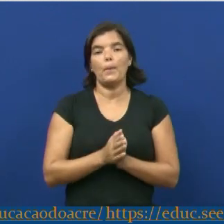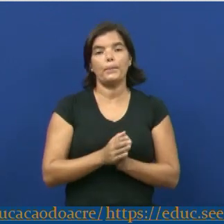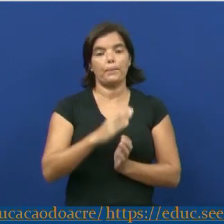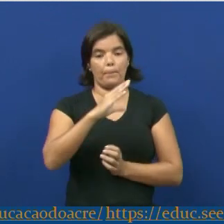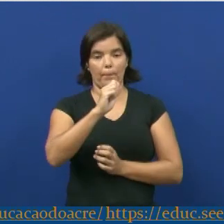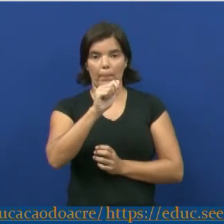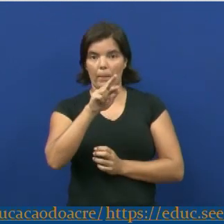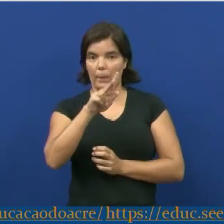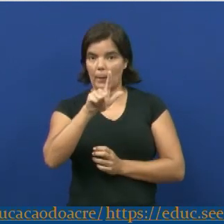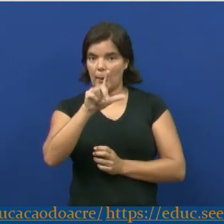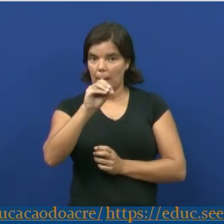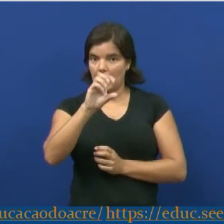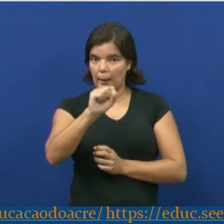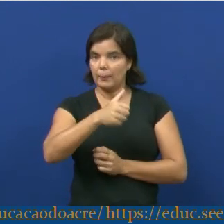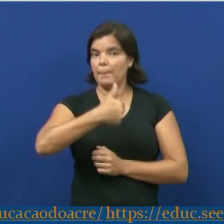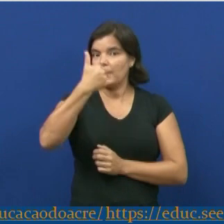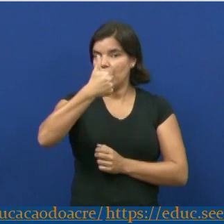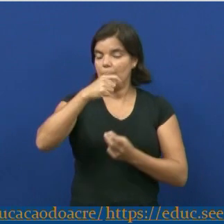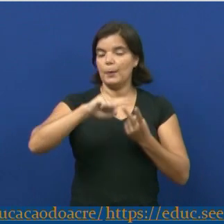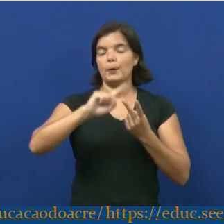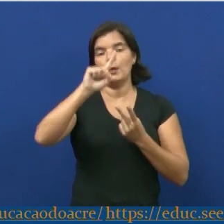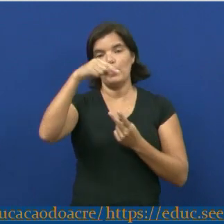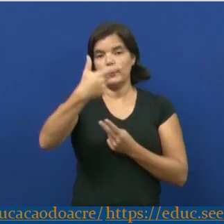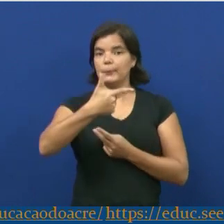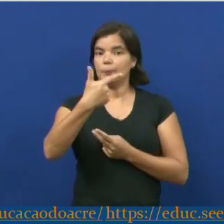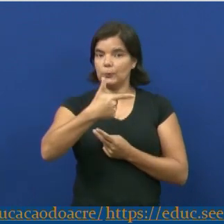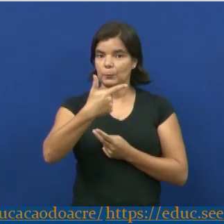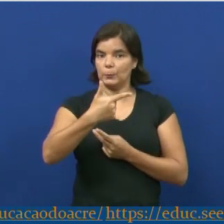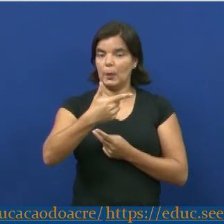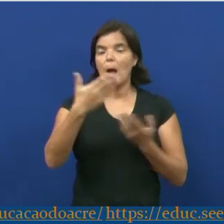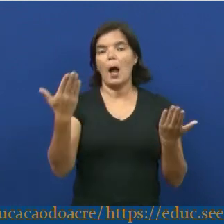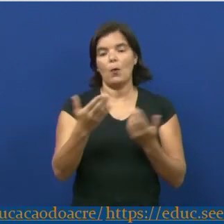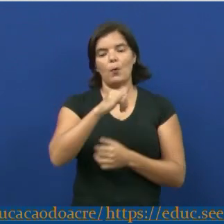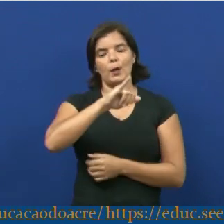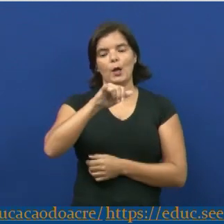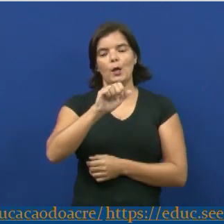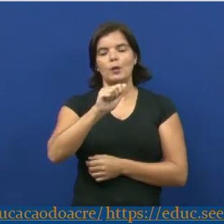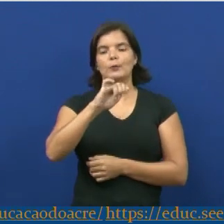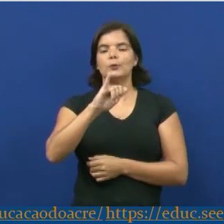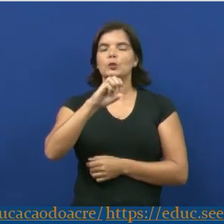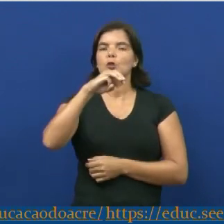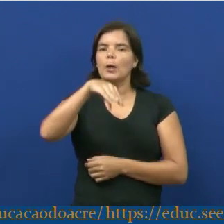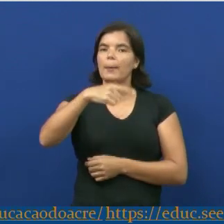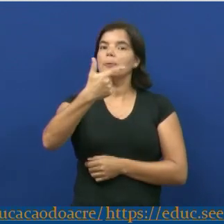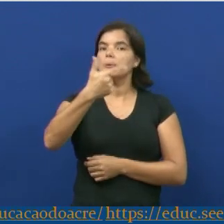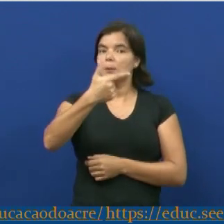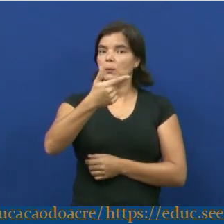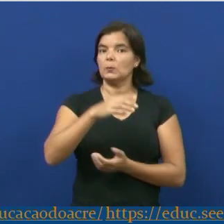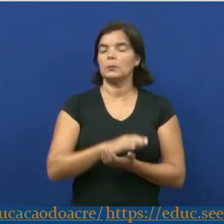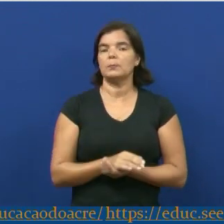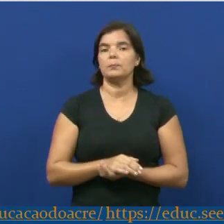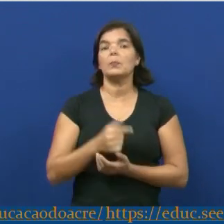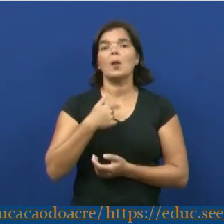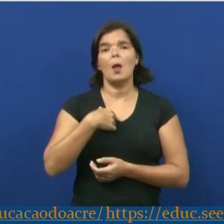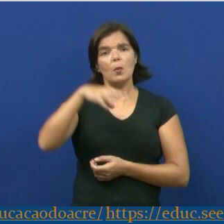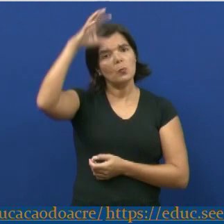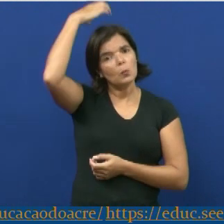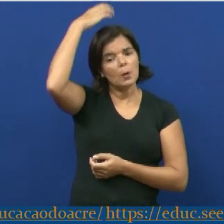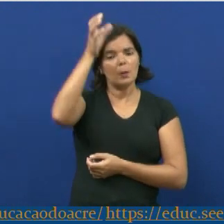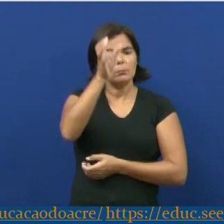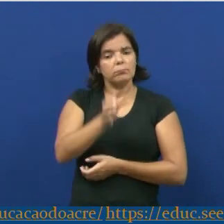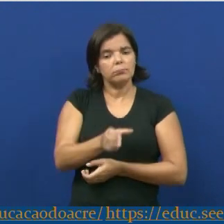I, depois Carlos II e agora o Jaime II é que assume. Ele era um rei católico,